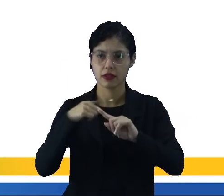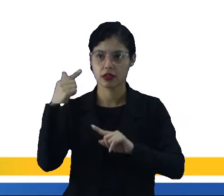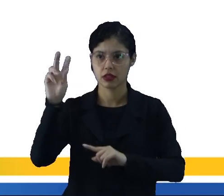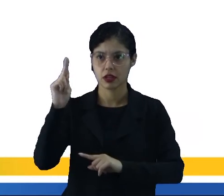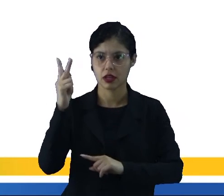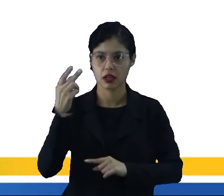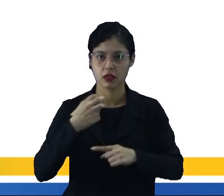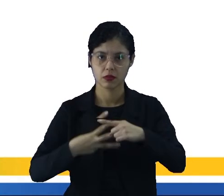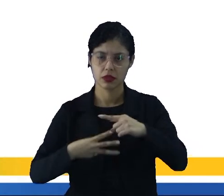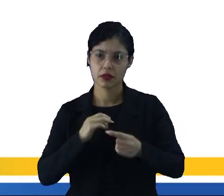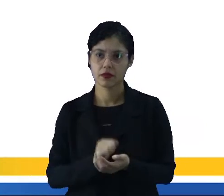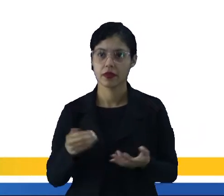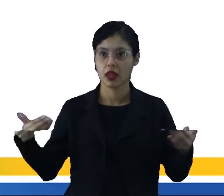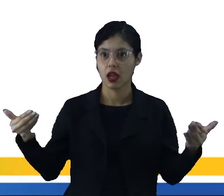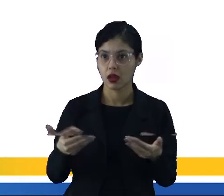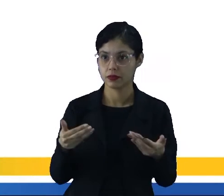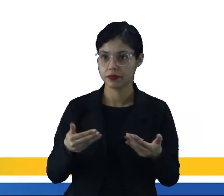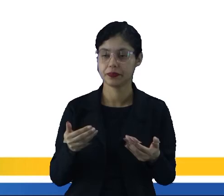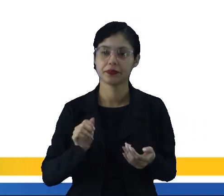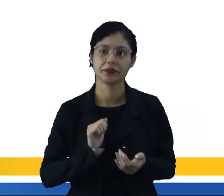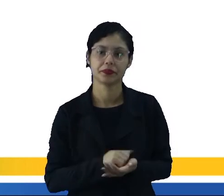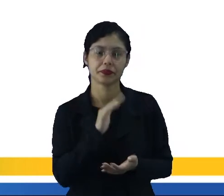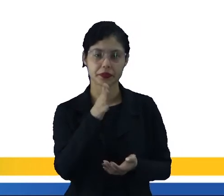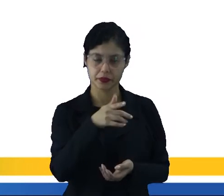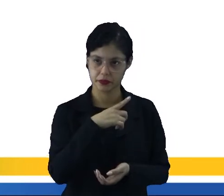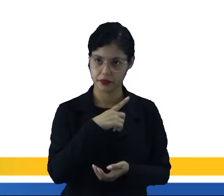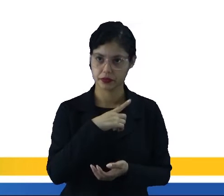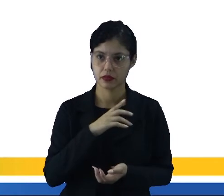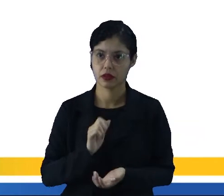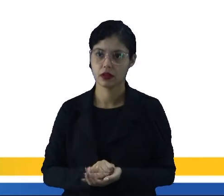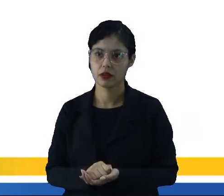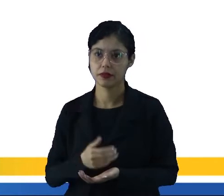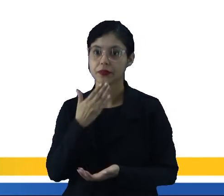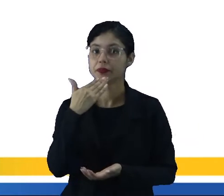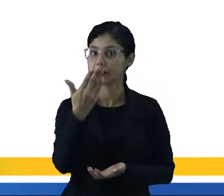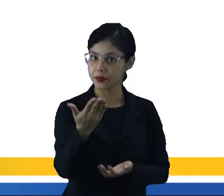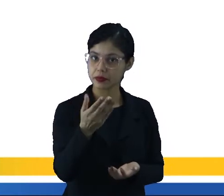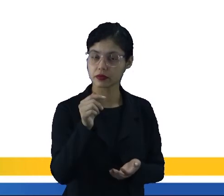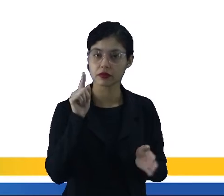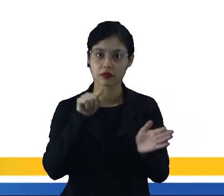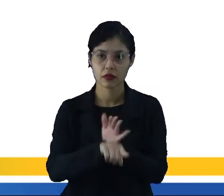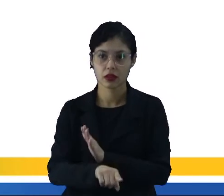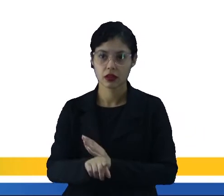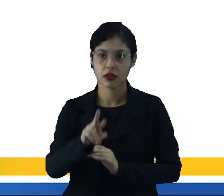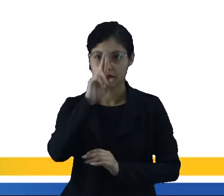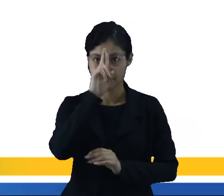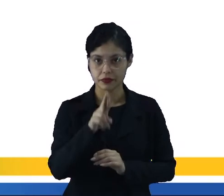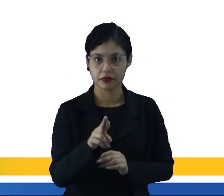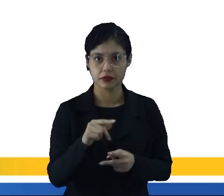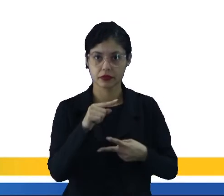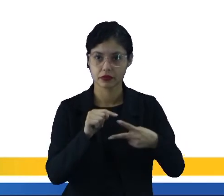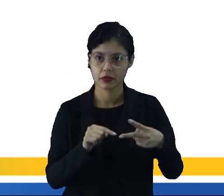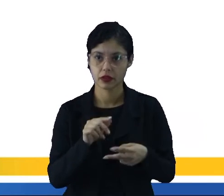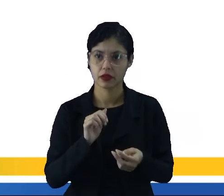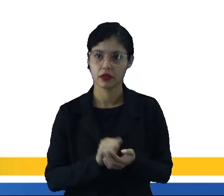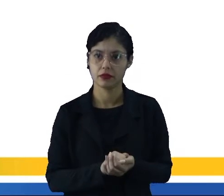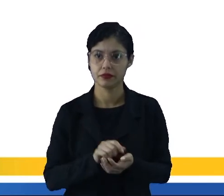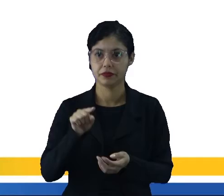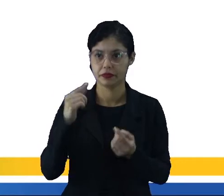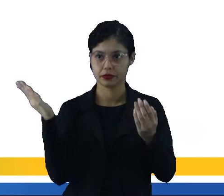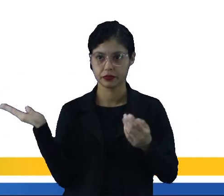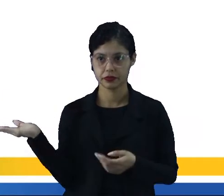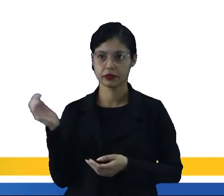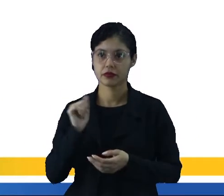agora de Arthur eu já tenho e Aqui pede na questão a razão entre elas vai ser isso aqui